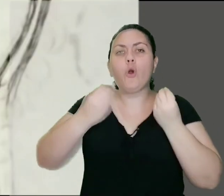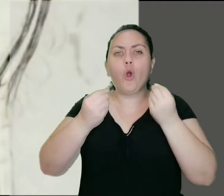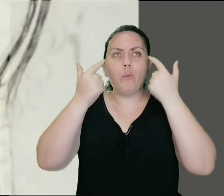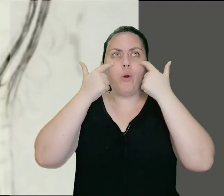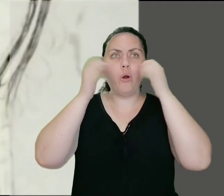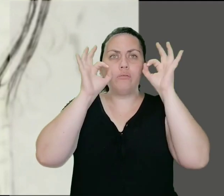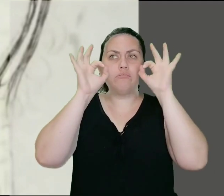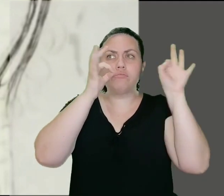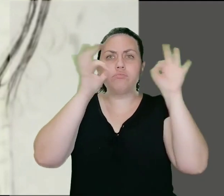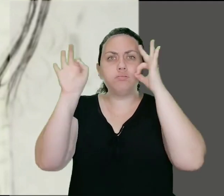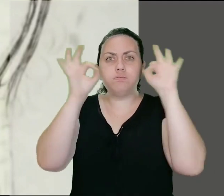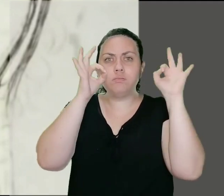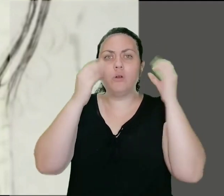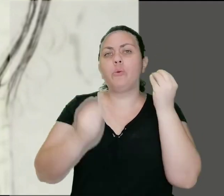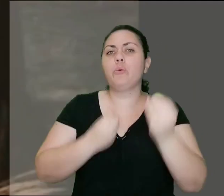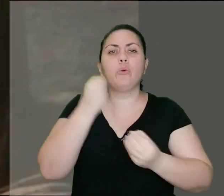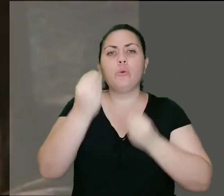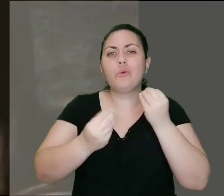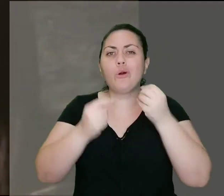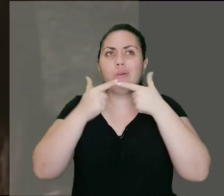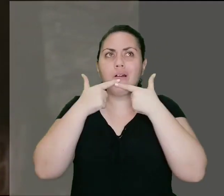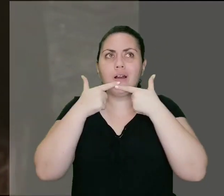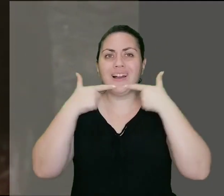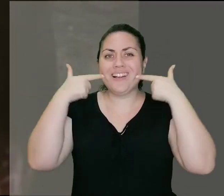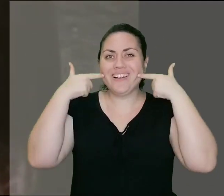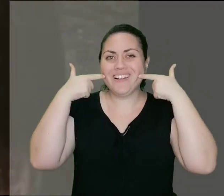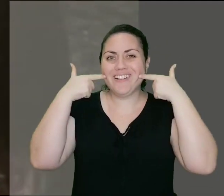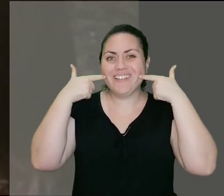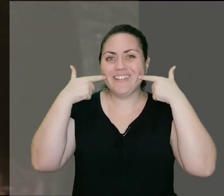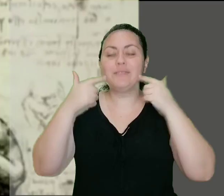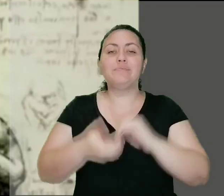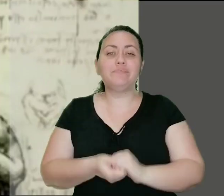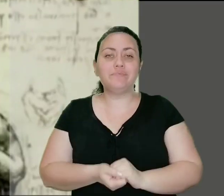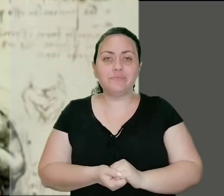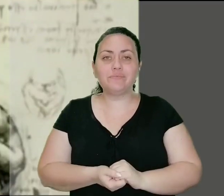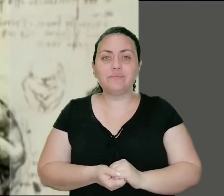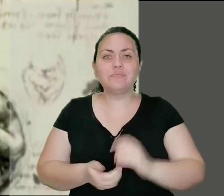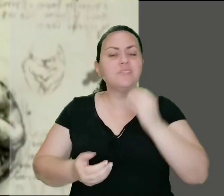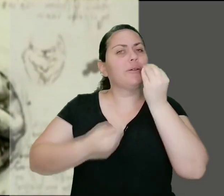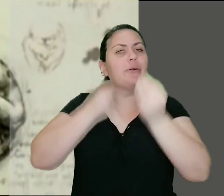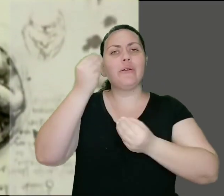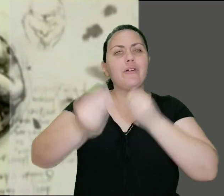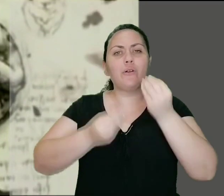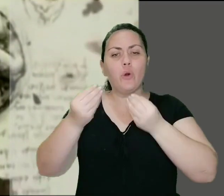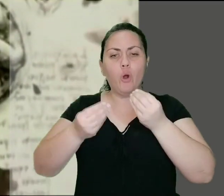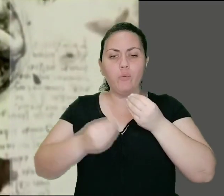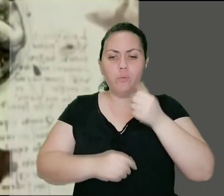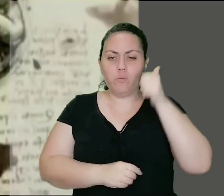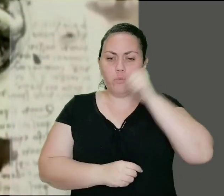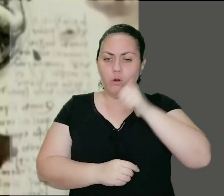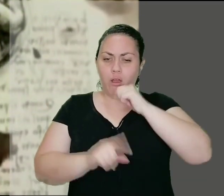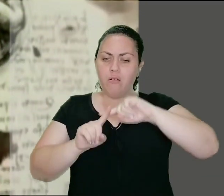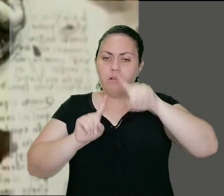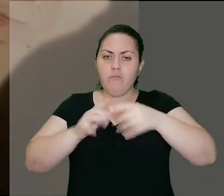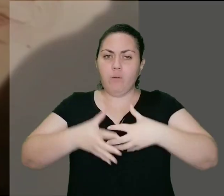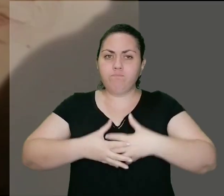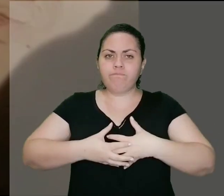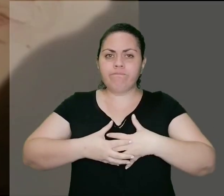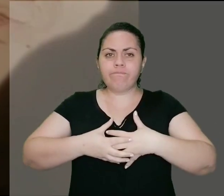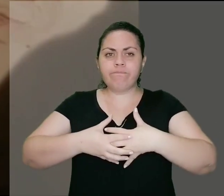se movem ao mesmo tempo? Como se produz um sorriso? Como surge um novo ser no ventre de uma